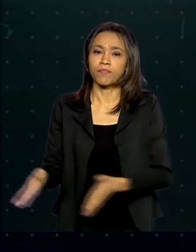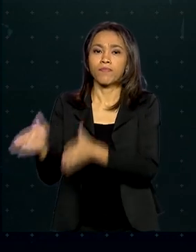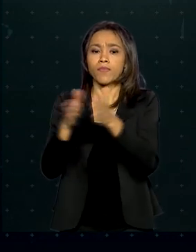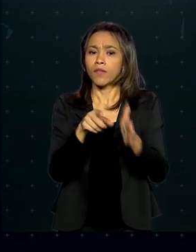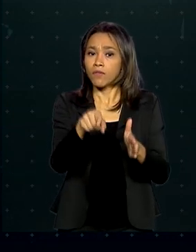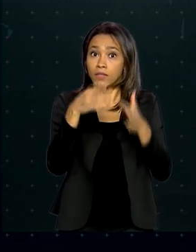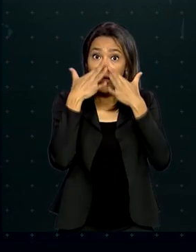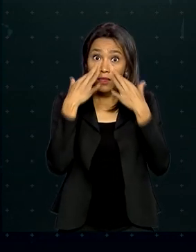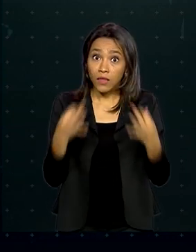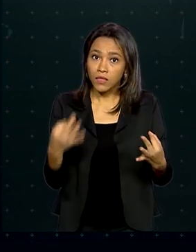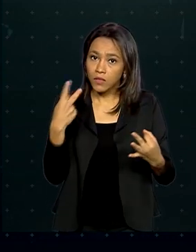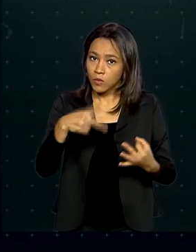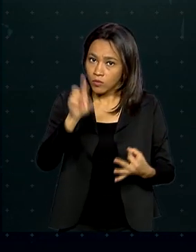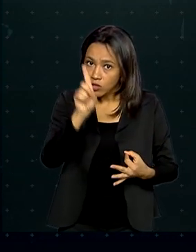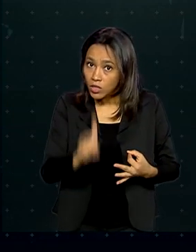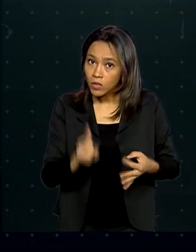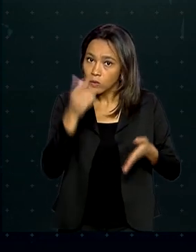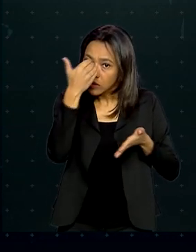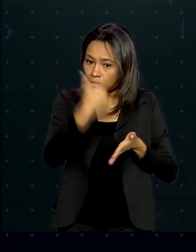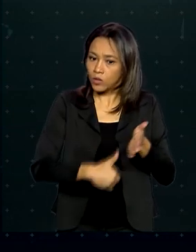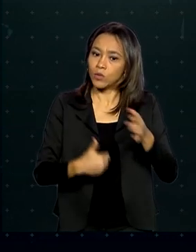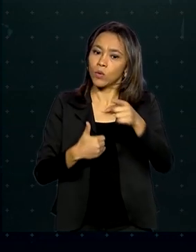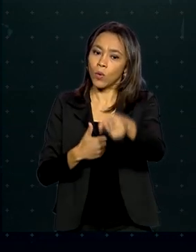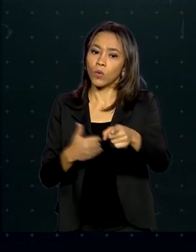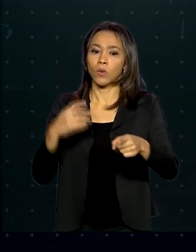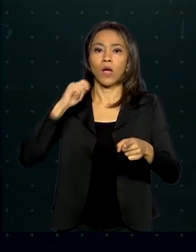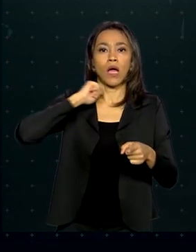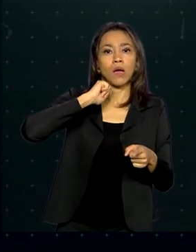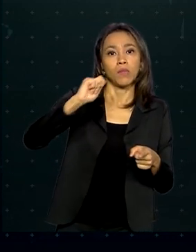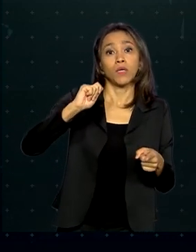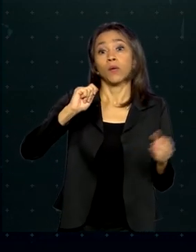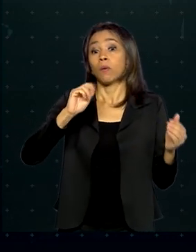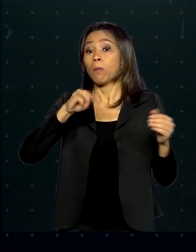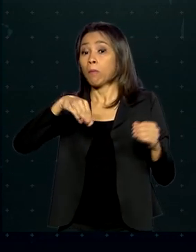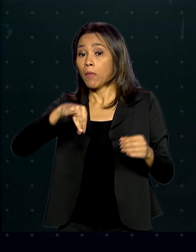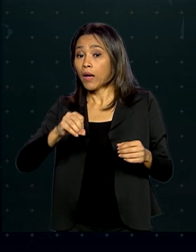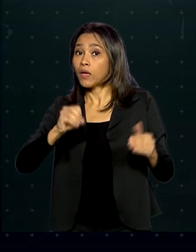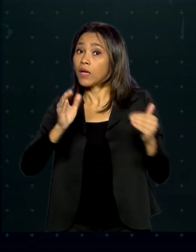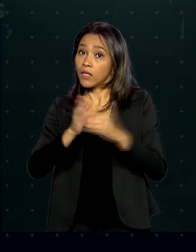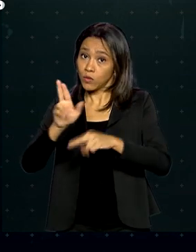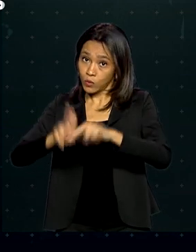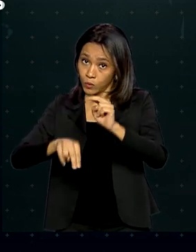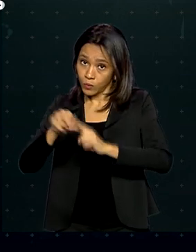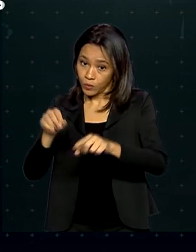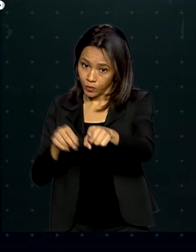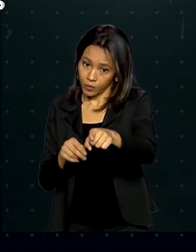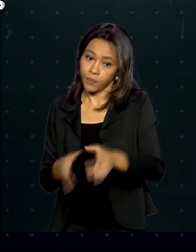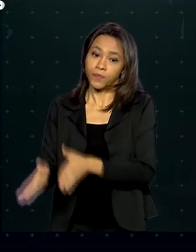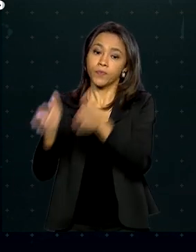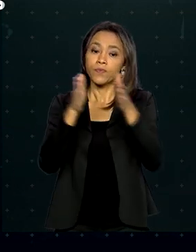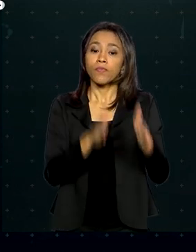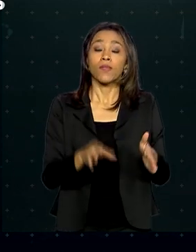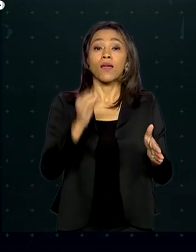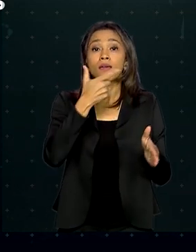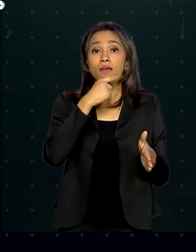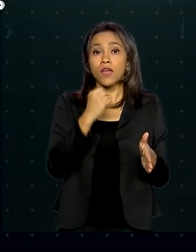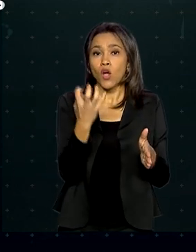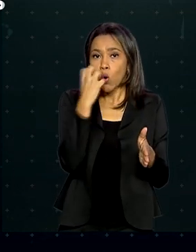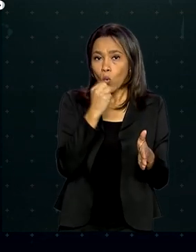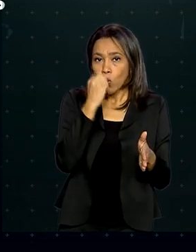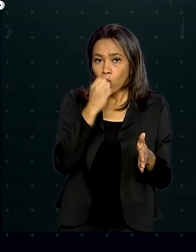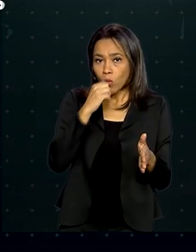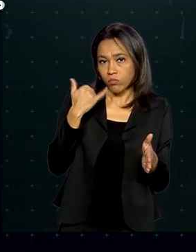seus direitos. O desconto vale para abril, maio e junho. A medida é para o consumo de até